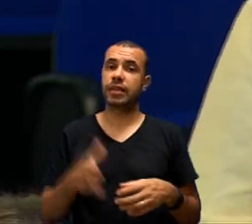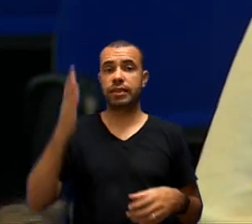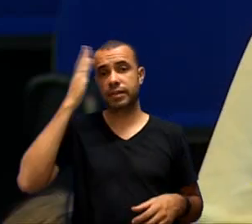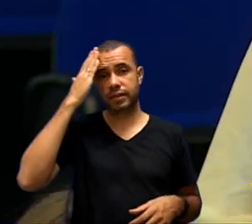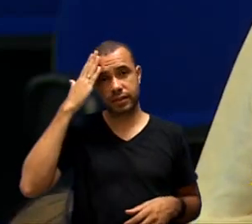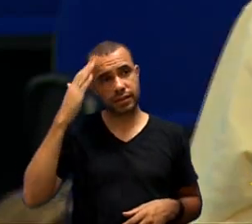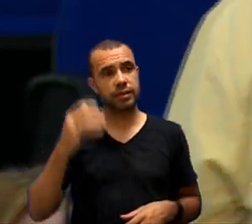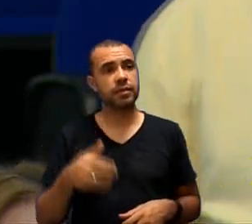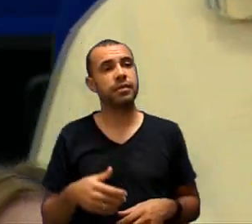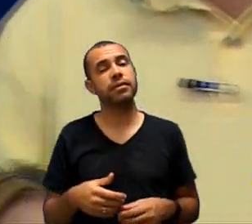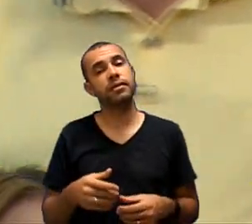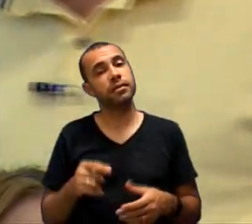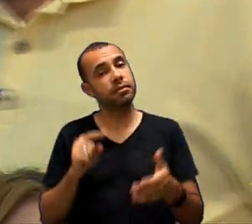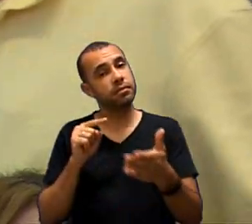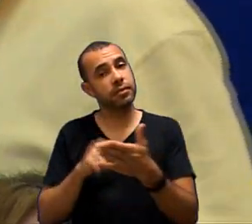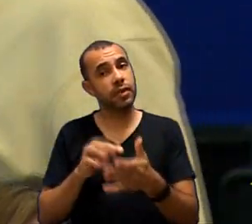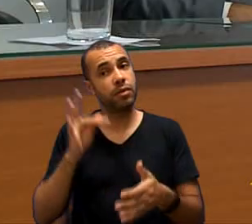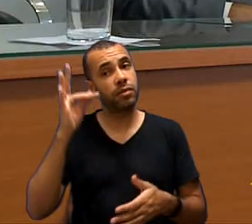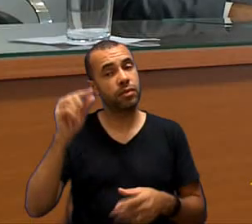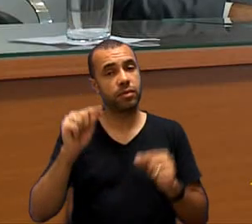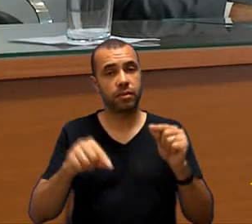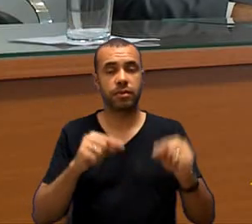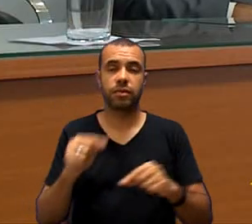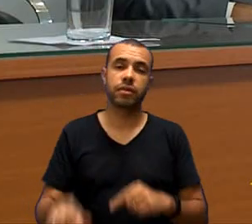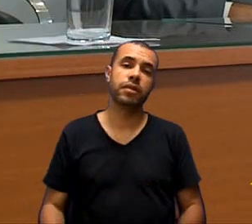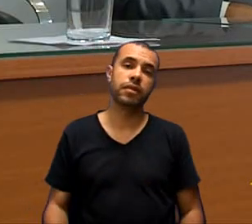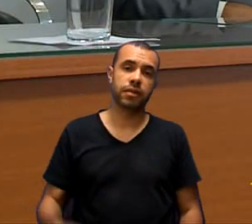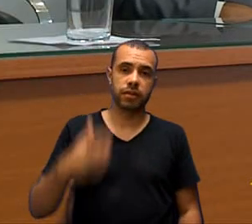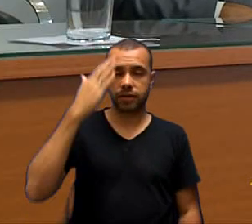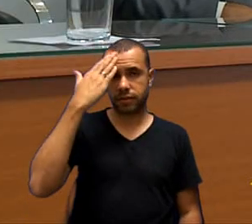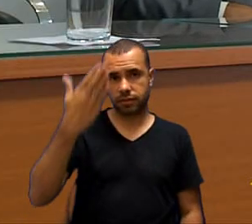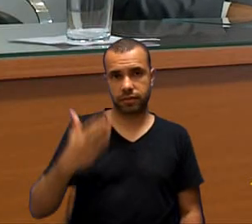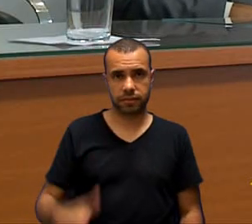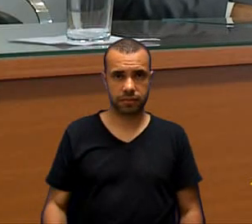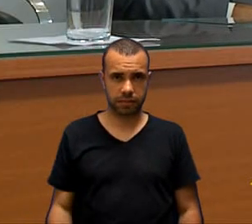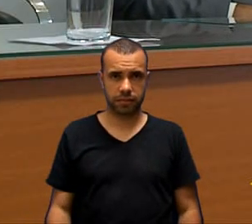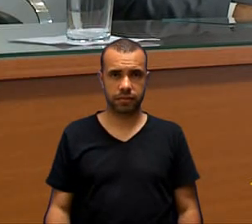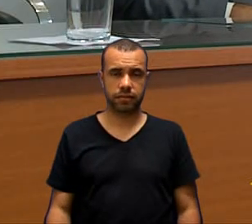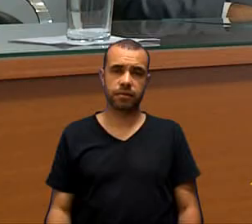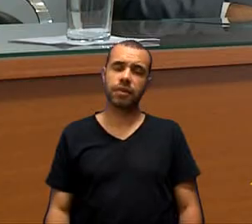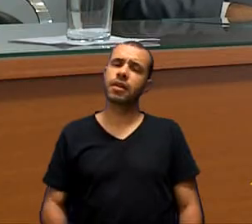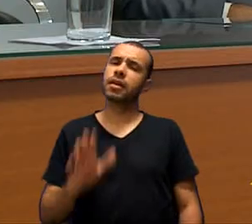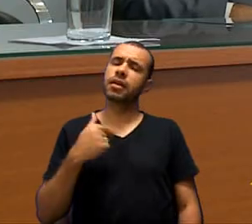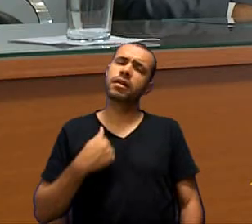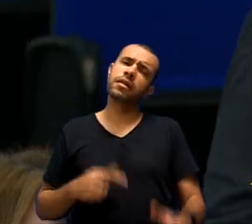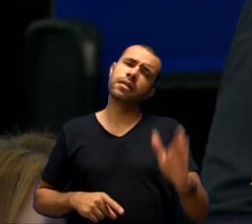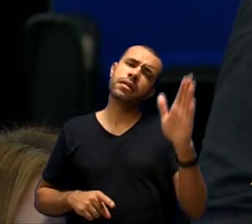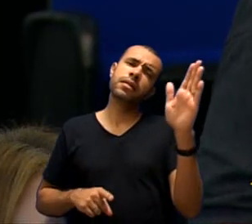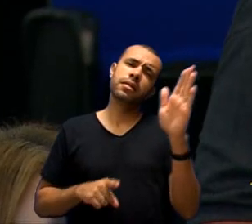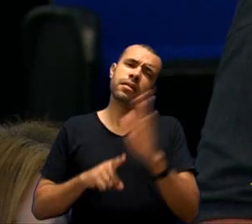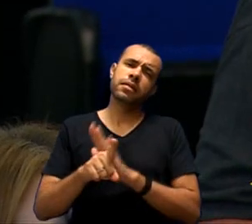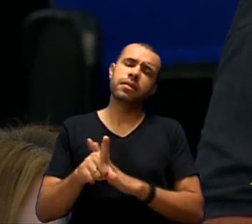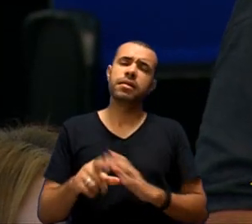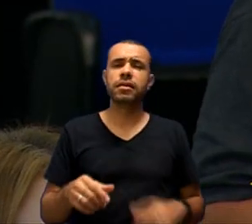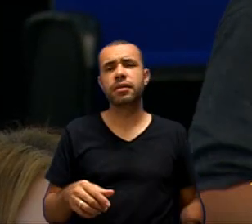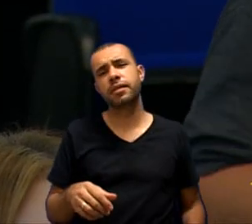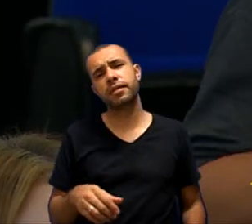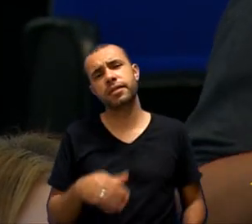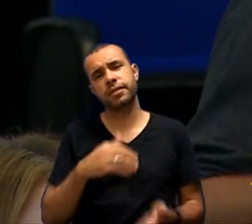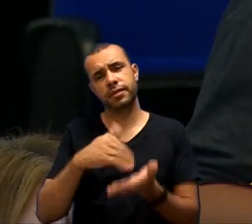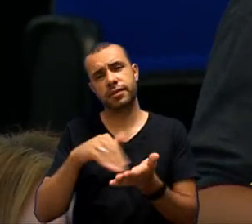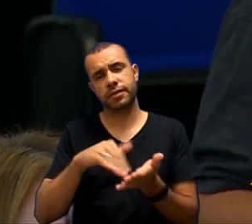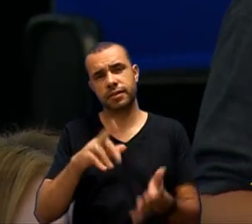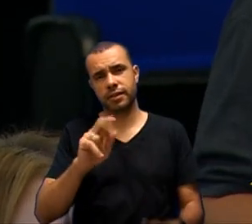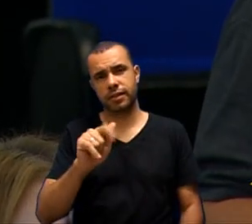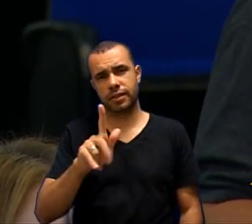Muito obrigado. É uma pergunta que eu esqueci de fazer para o secretário Regalado, que é